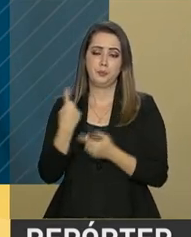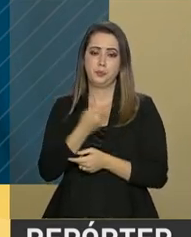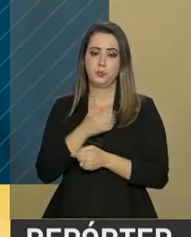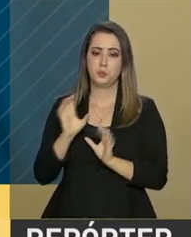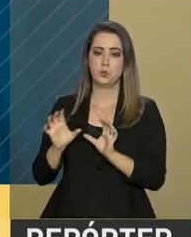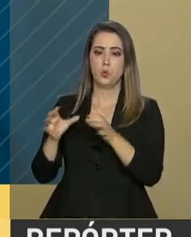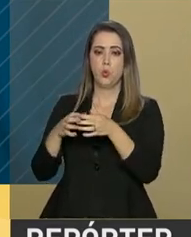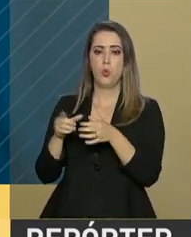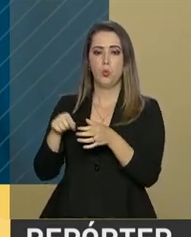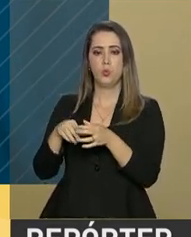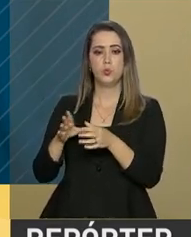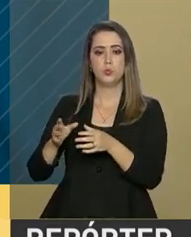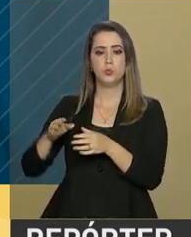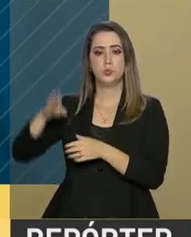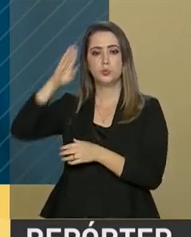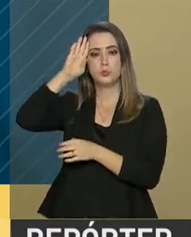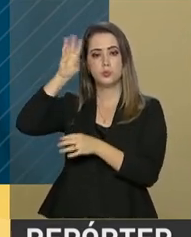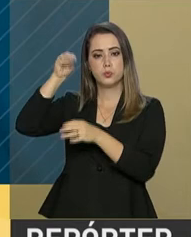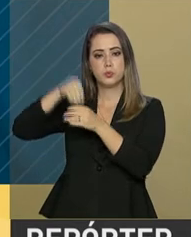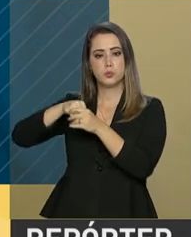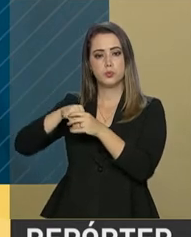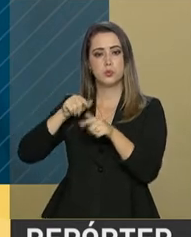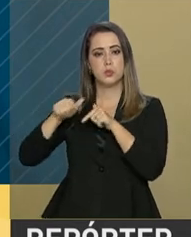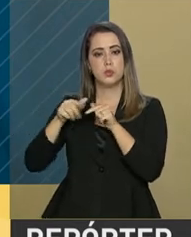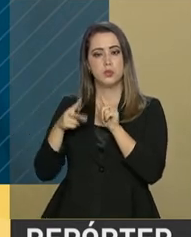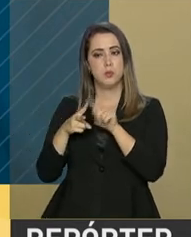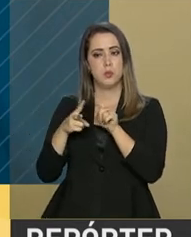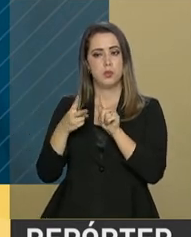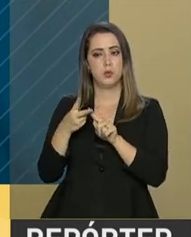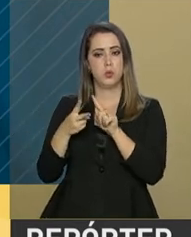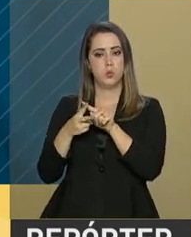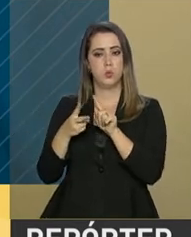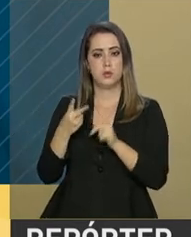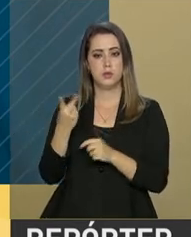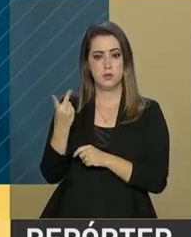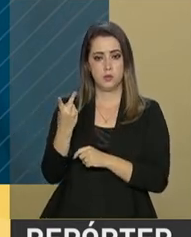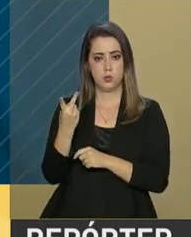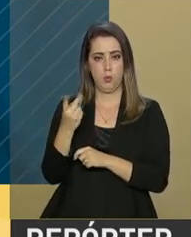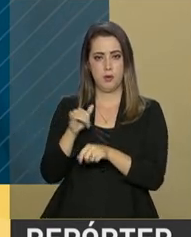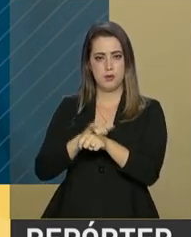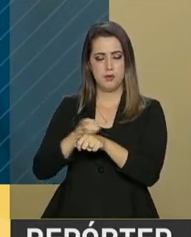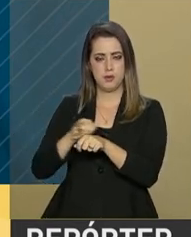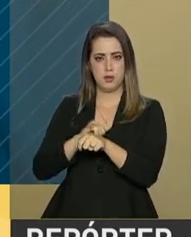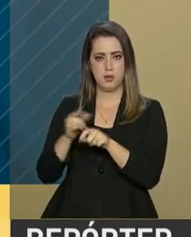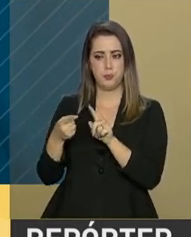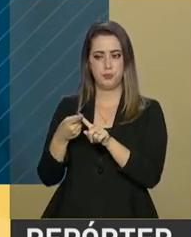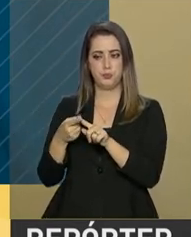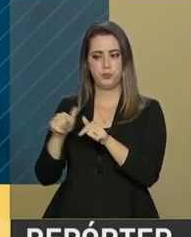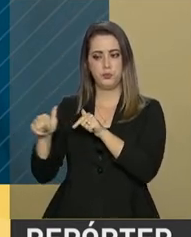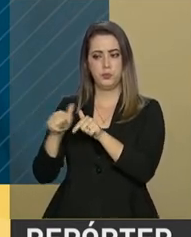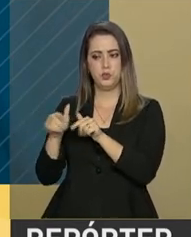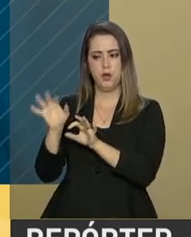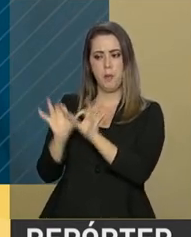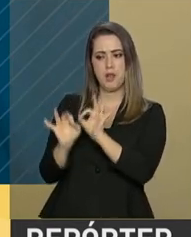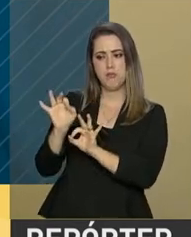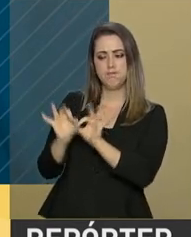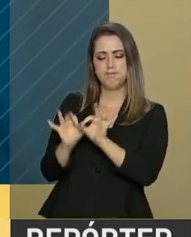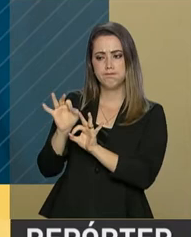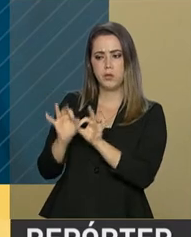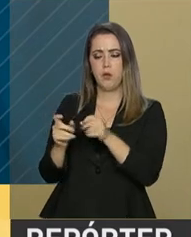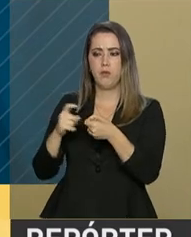de intervenção federal trabalha em dois eixos estratégicos é com essas ações estruturantes que eu acabei de melhoria visando